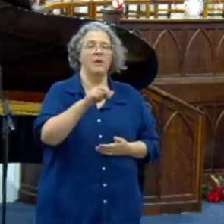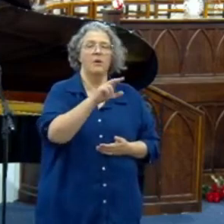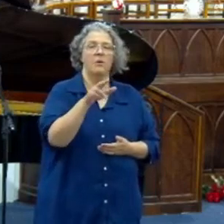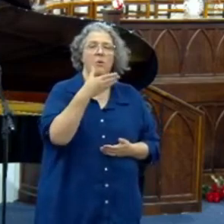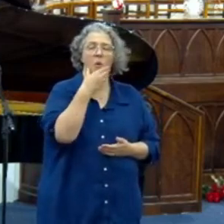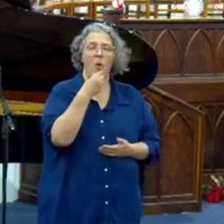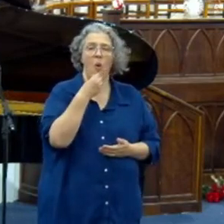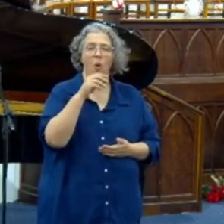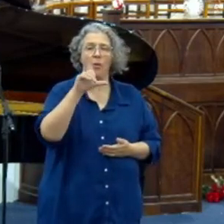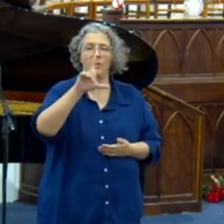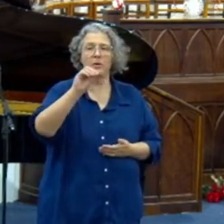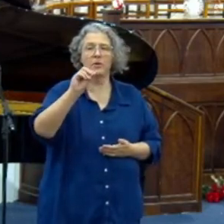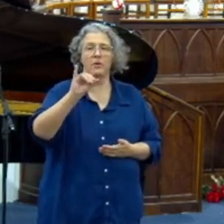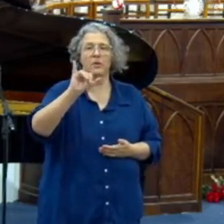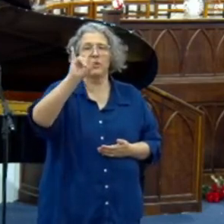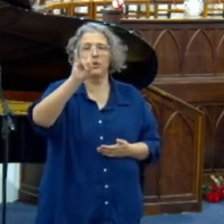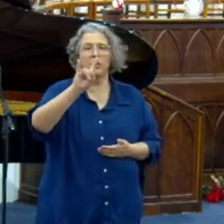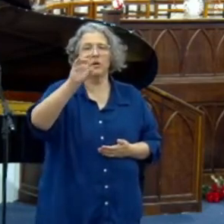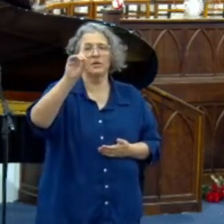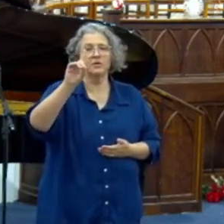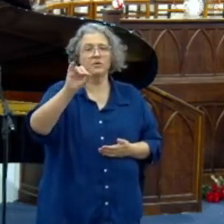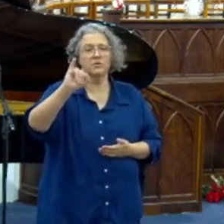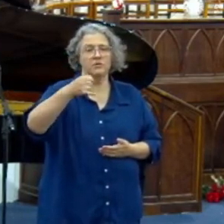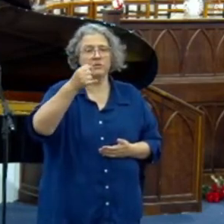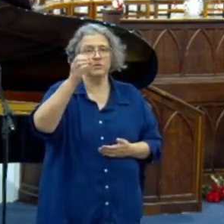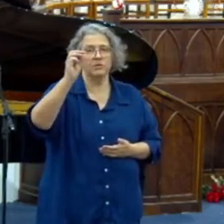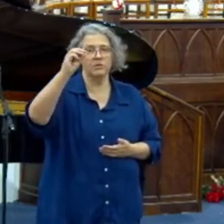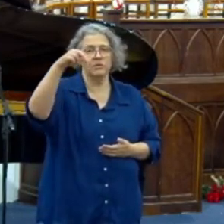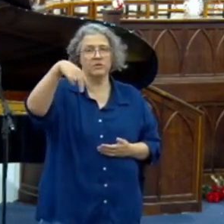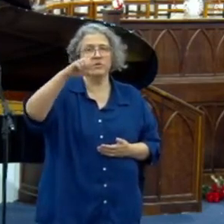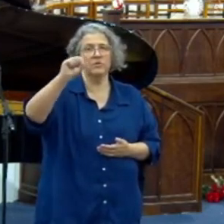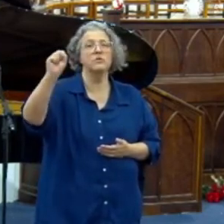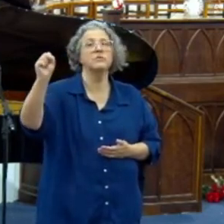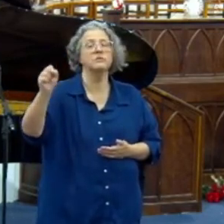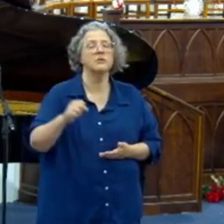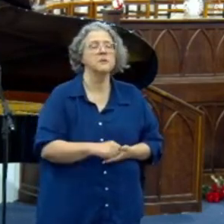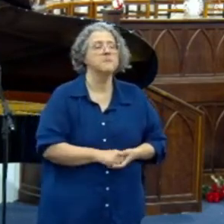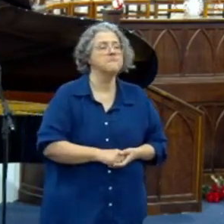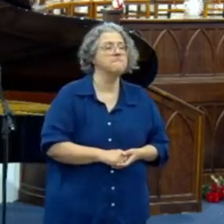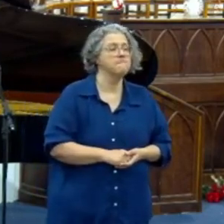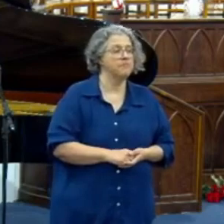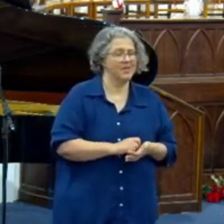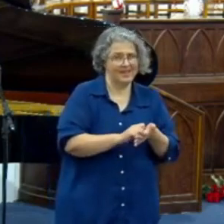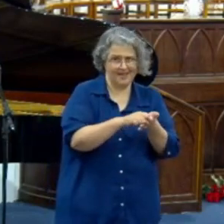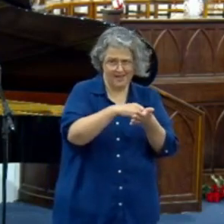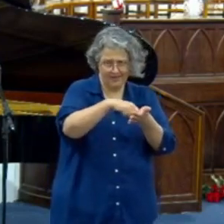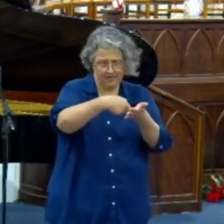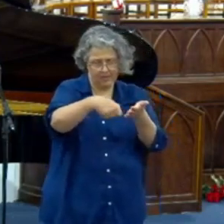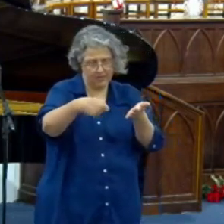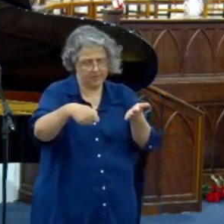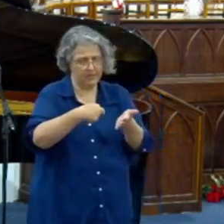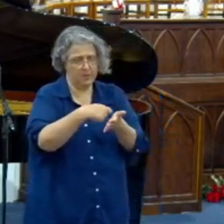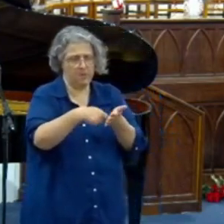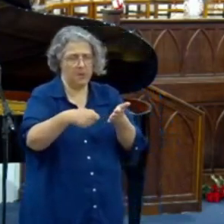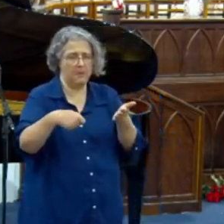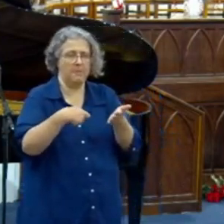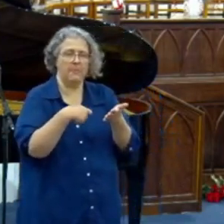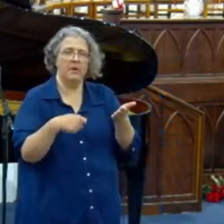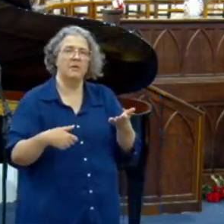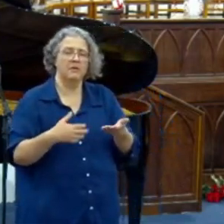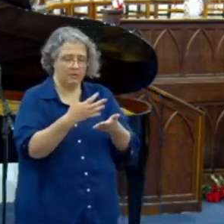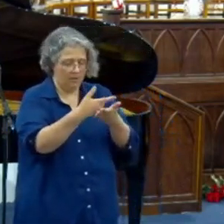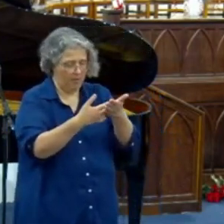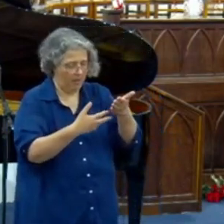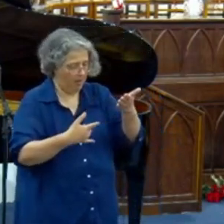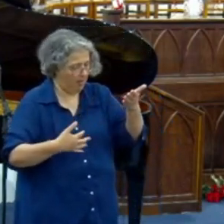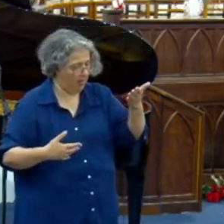da abadia de Westminster, na Inglaterra, escreveu muitos livros, e um deles, maravilhoso,